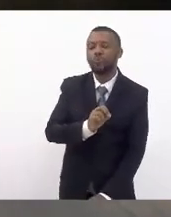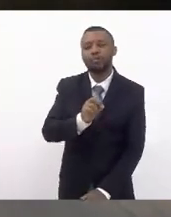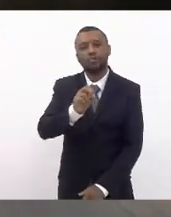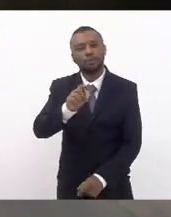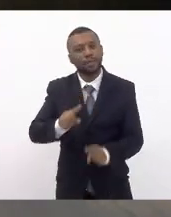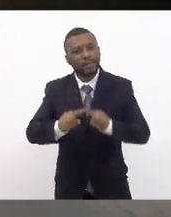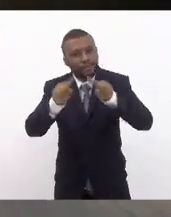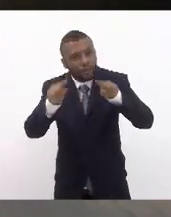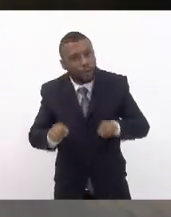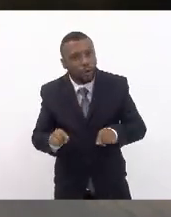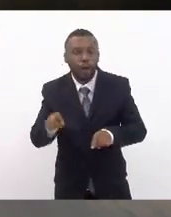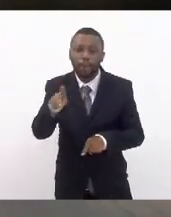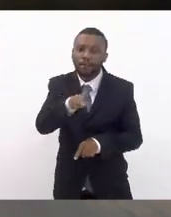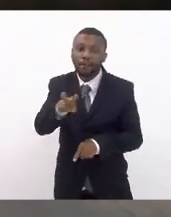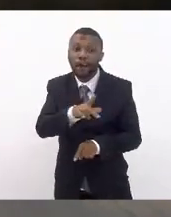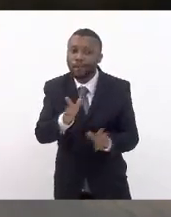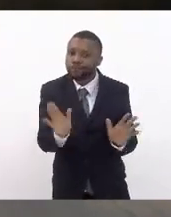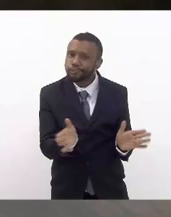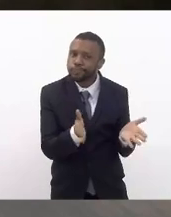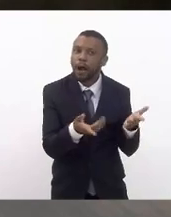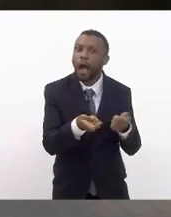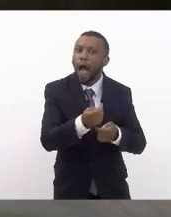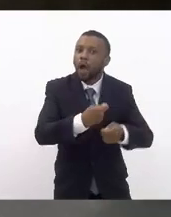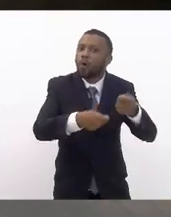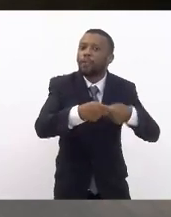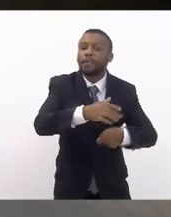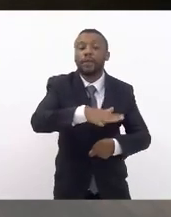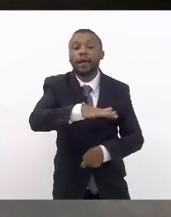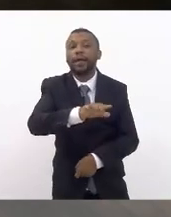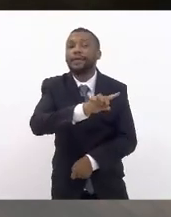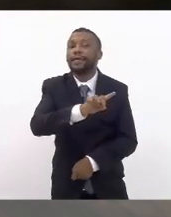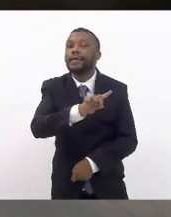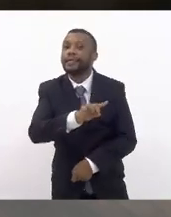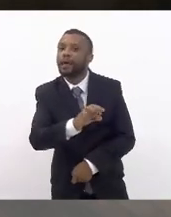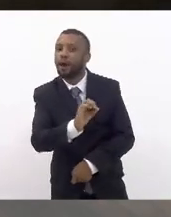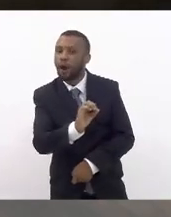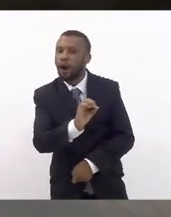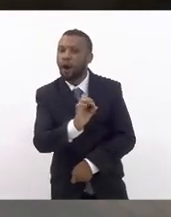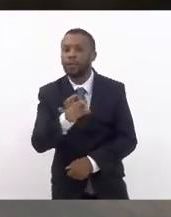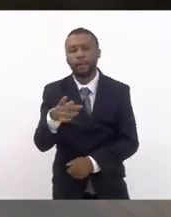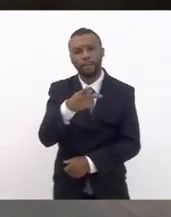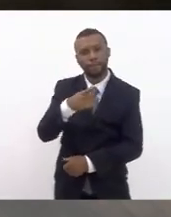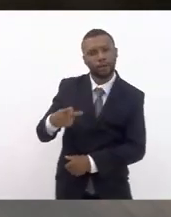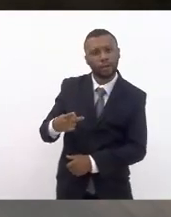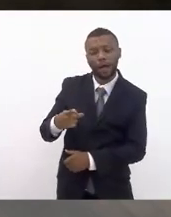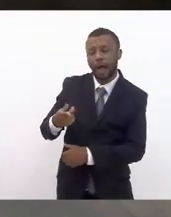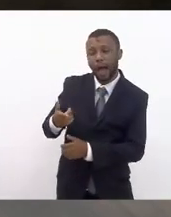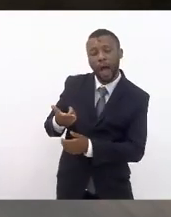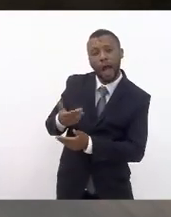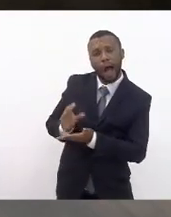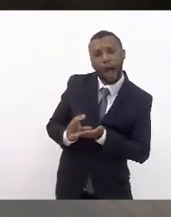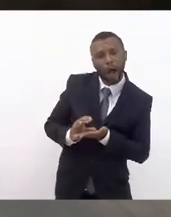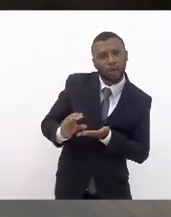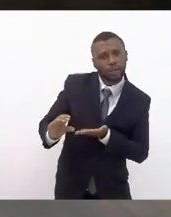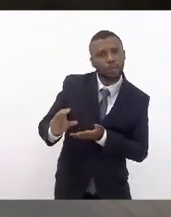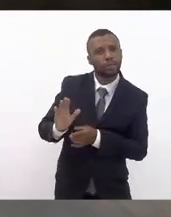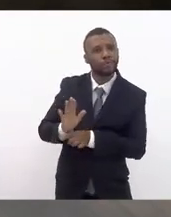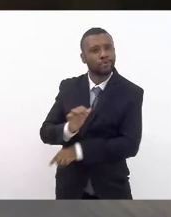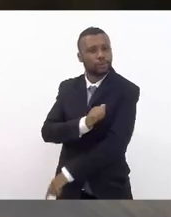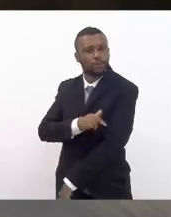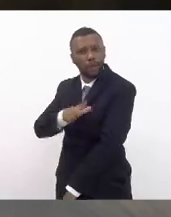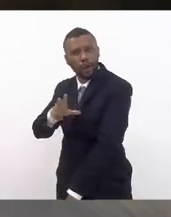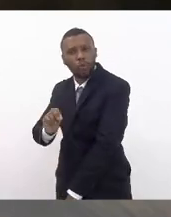aquecer a economia da Zona Oeste. Senhor presidente, auxílios estudantis, bolsas,